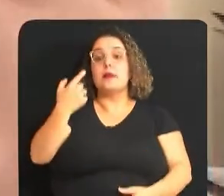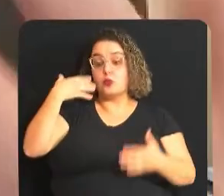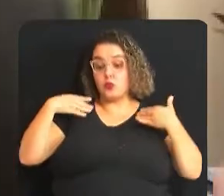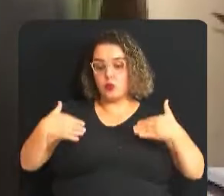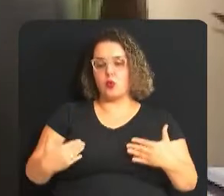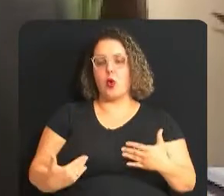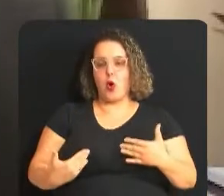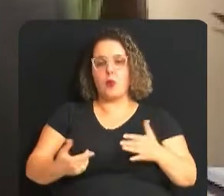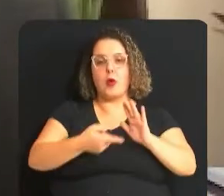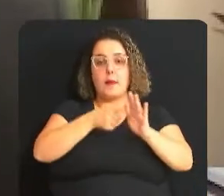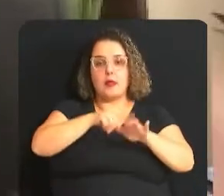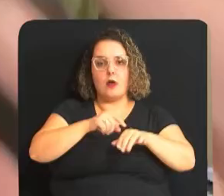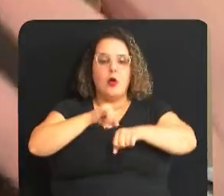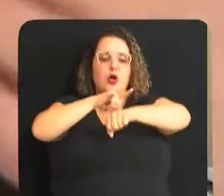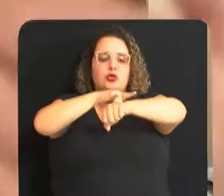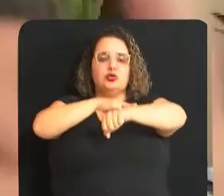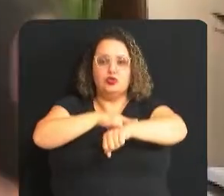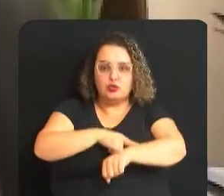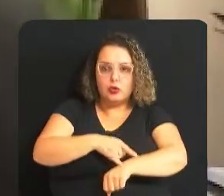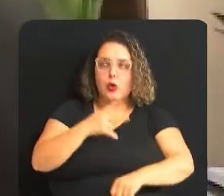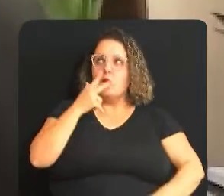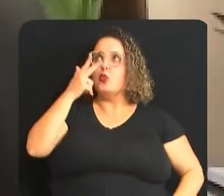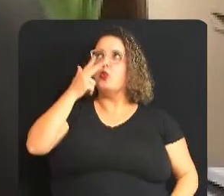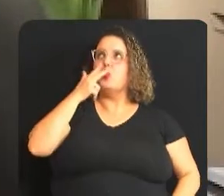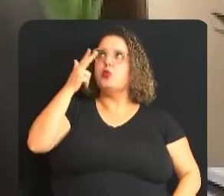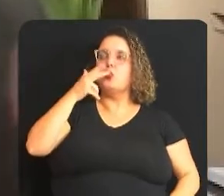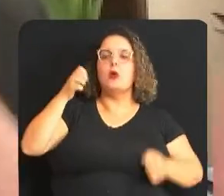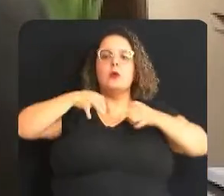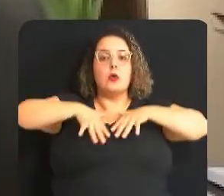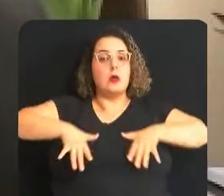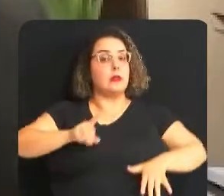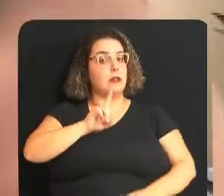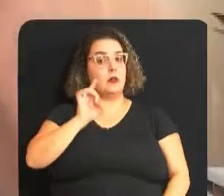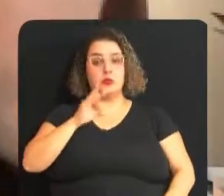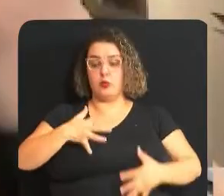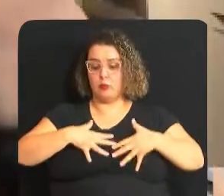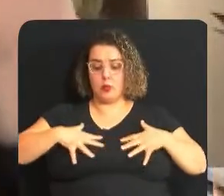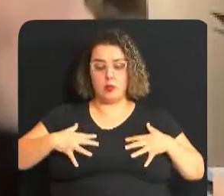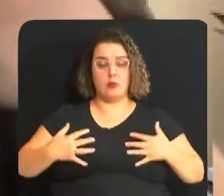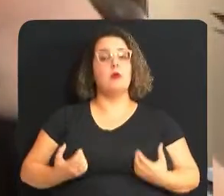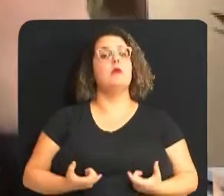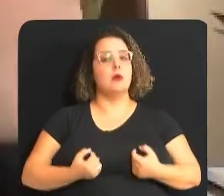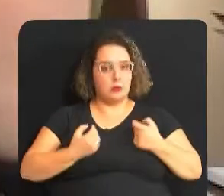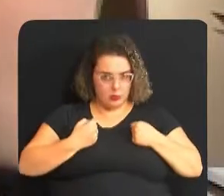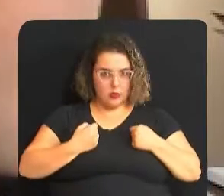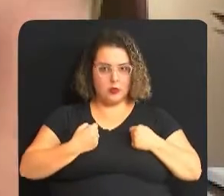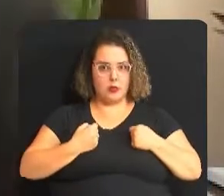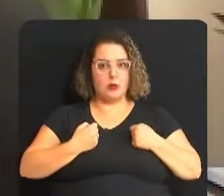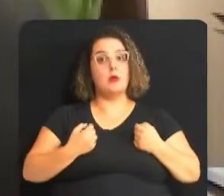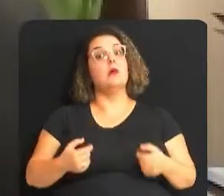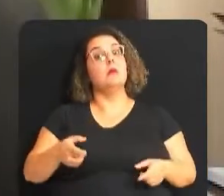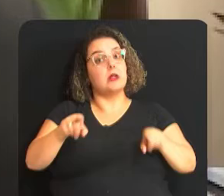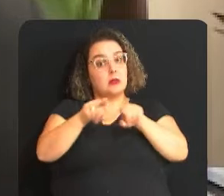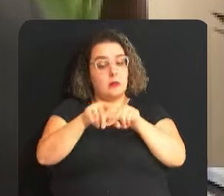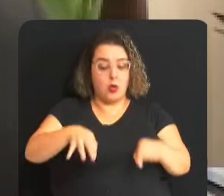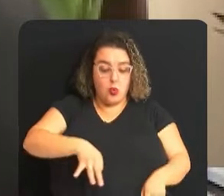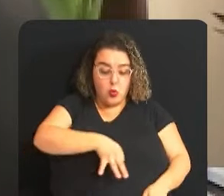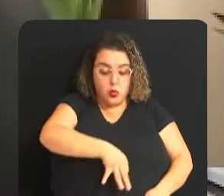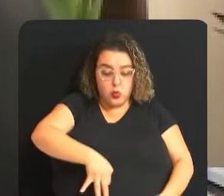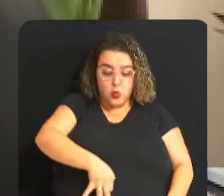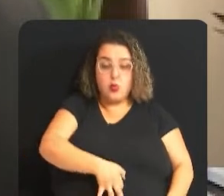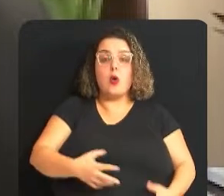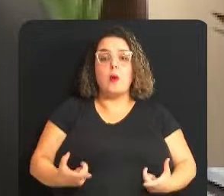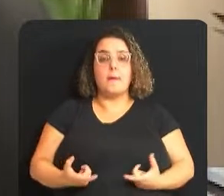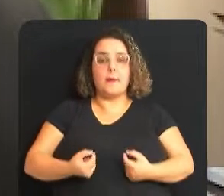A fumaça do cigarro vai para o corpo todo, não é só para o pulmão. Vai dar câncer no pulmão? Vai, mas vai dar câncer no intestino também. Então,